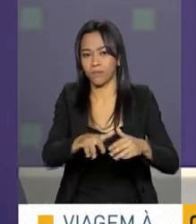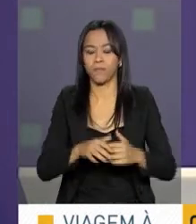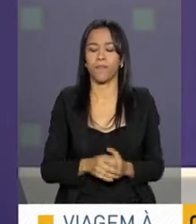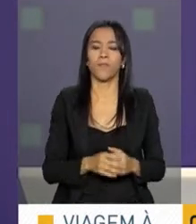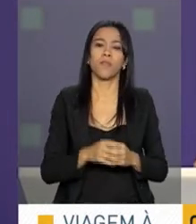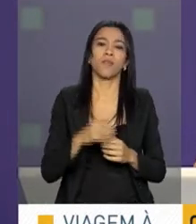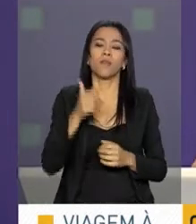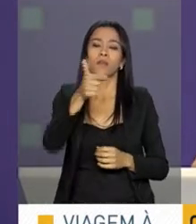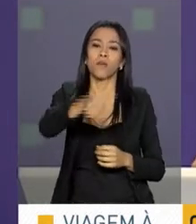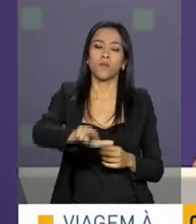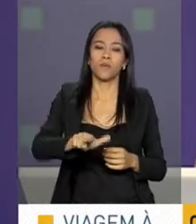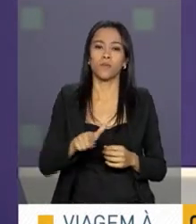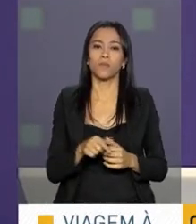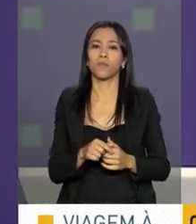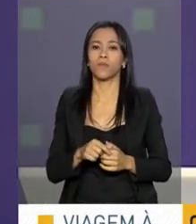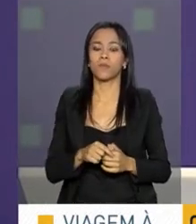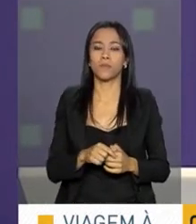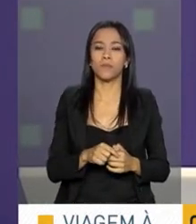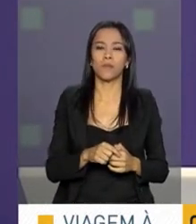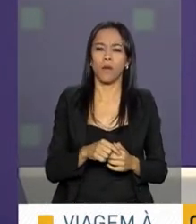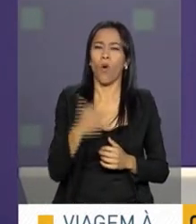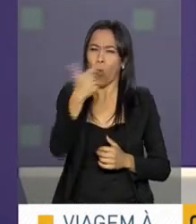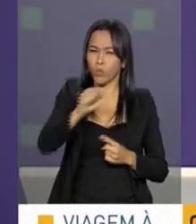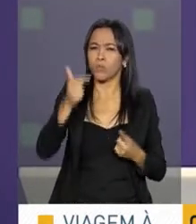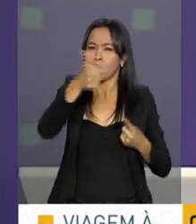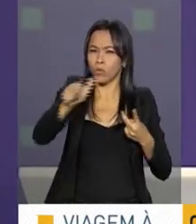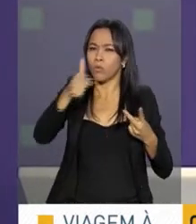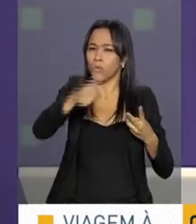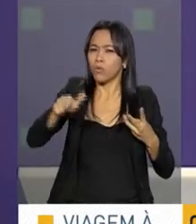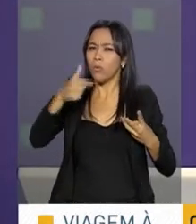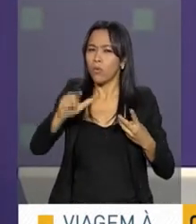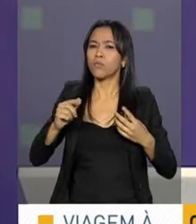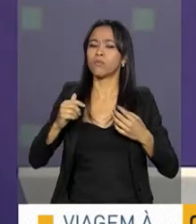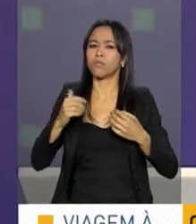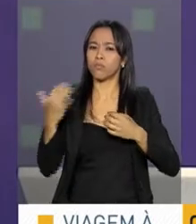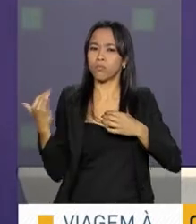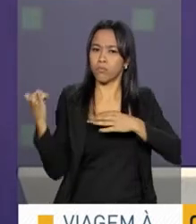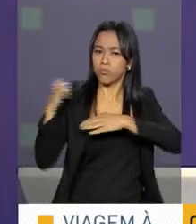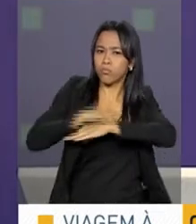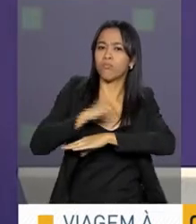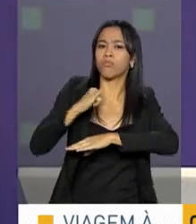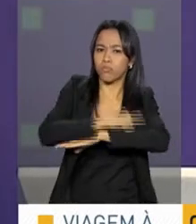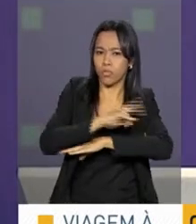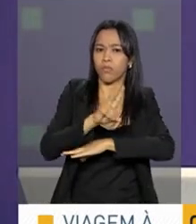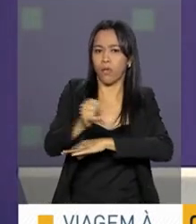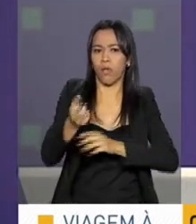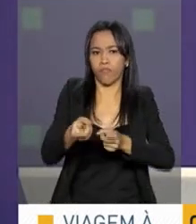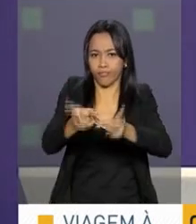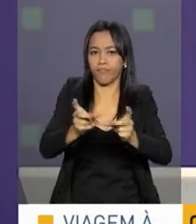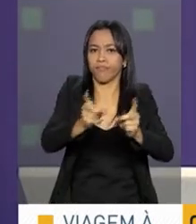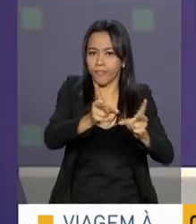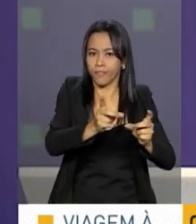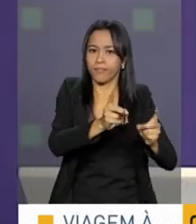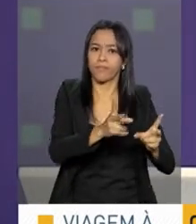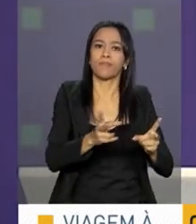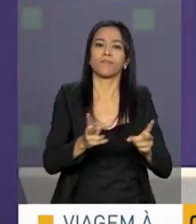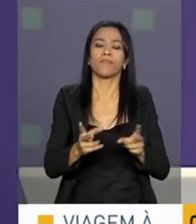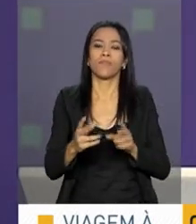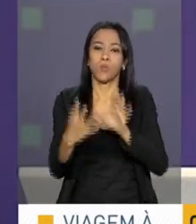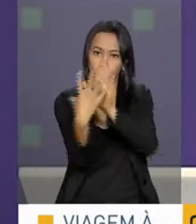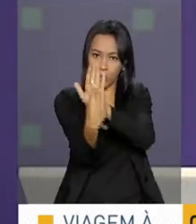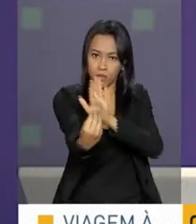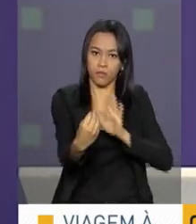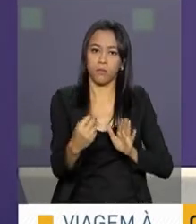esses aeroportos que nós colocaremos à disposição do mercado, né, o Brasil resolveu, o governo brasileiro resolveu também, né,